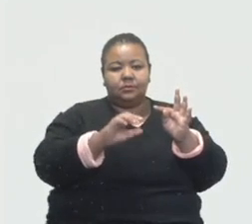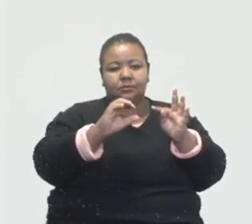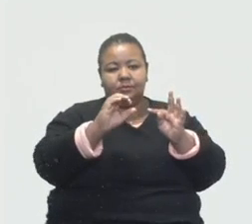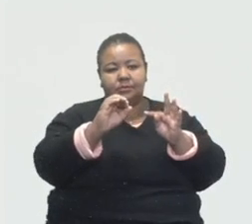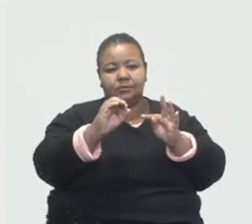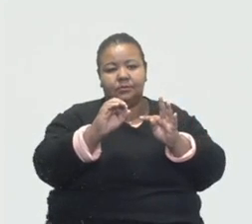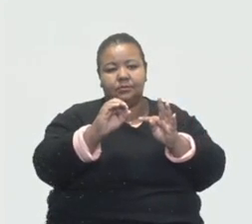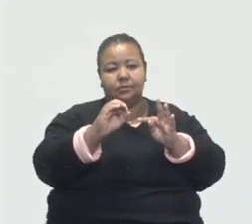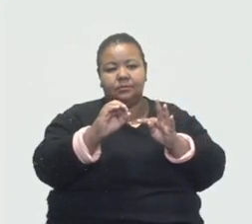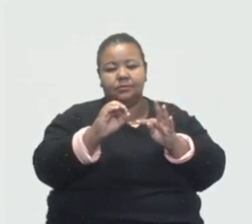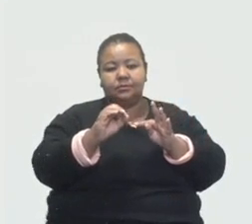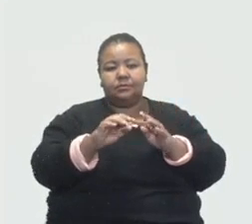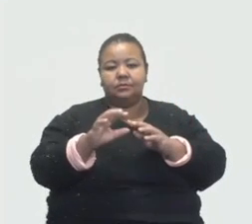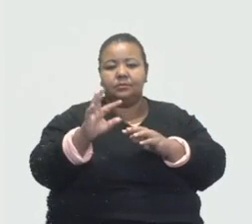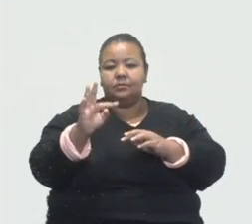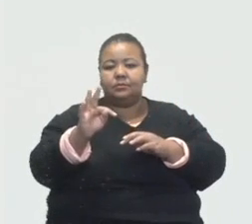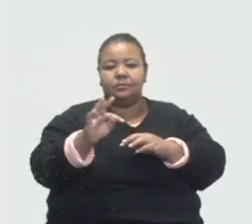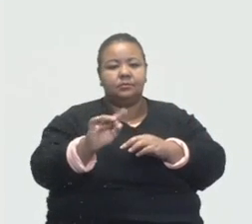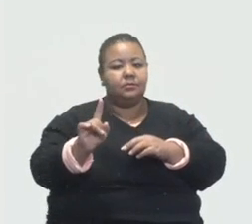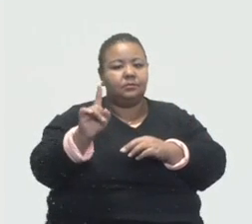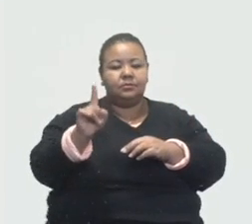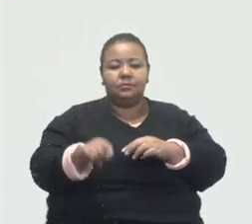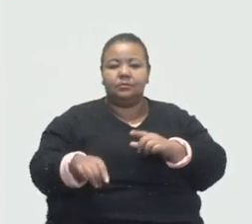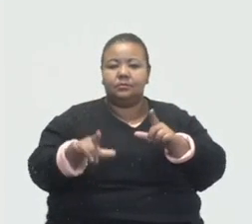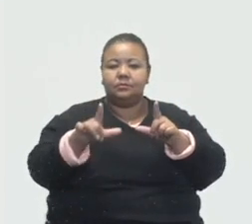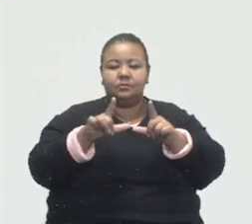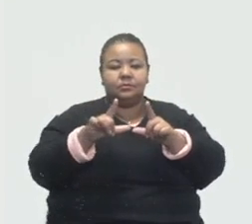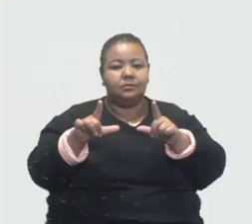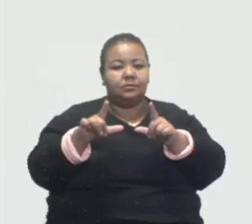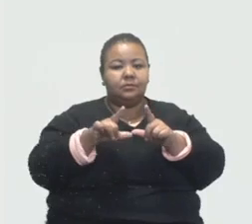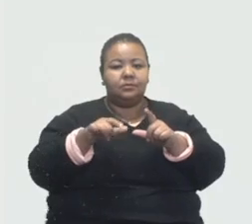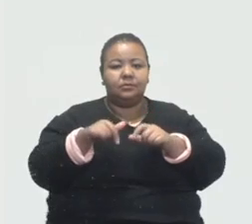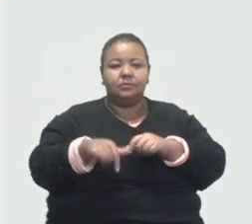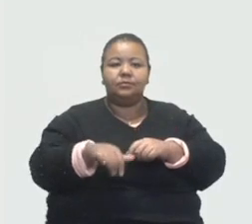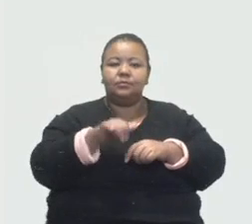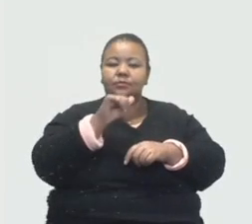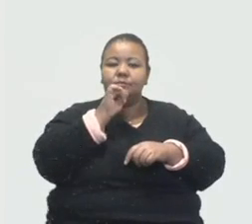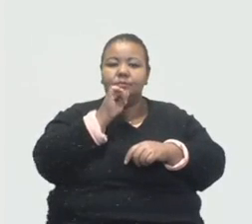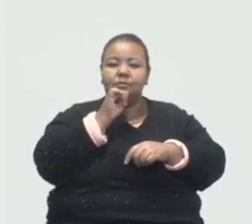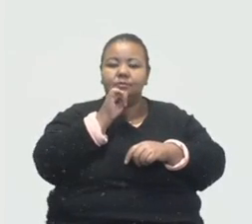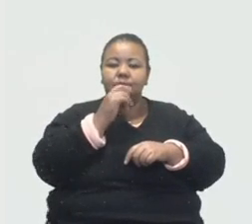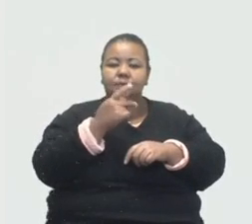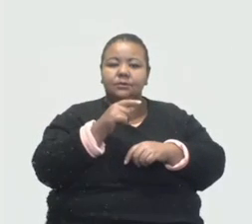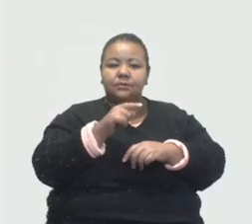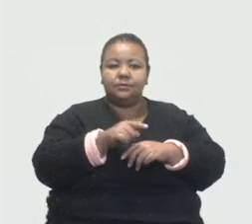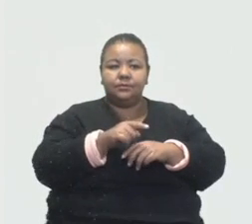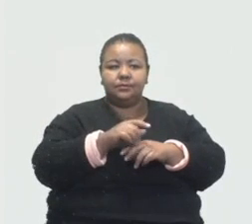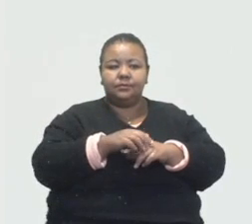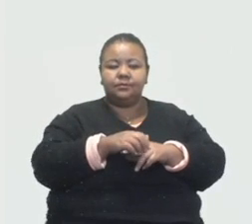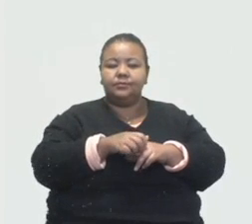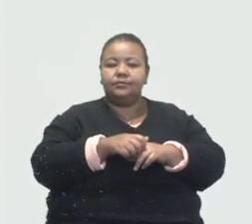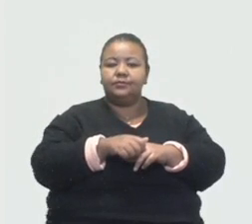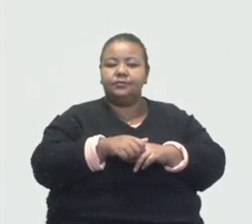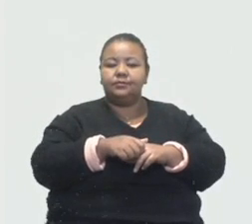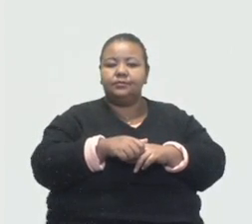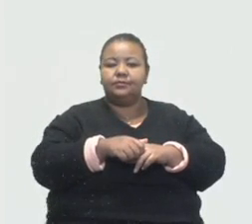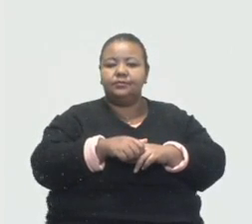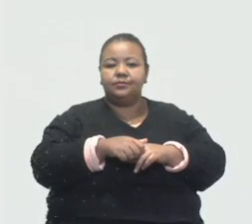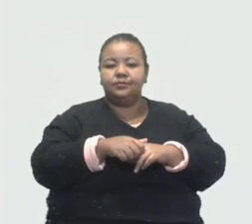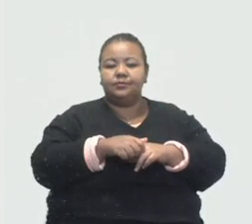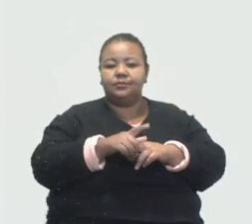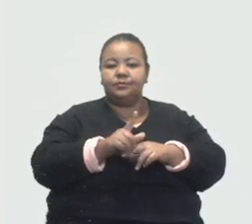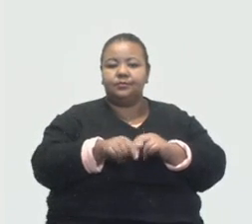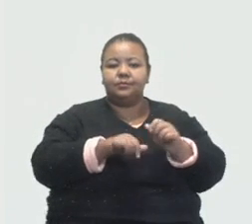nulo é igual ao vetor nulo e T não é linear. Um exemplo dessa situação é o caso